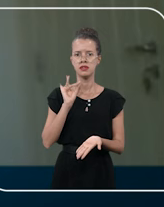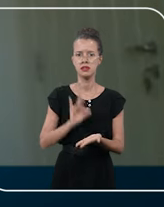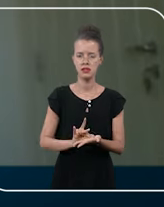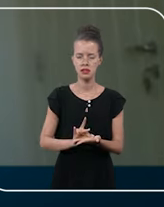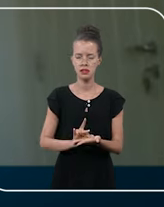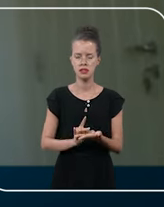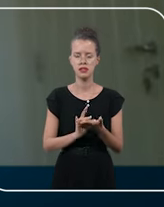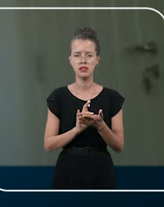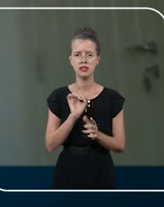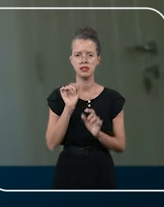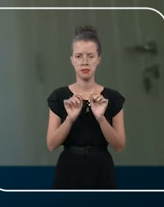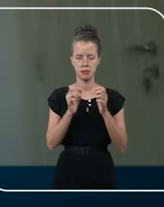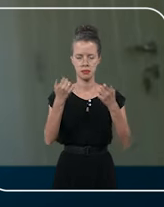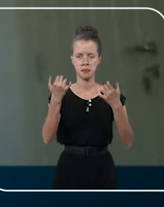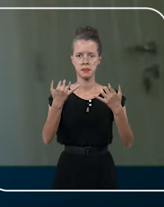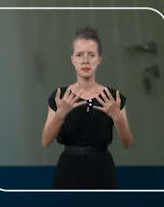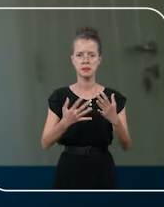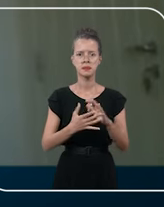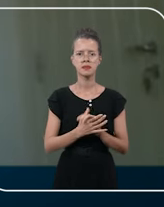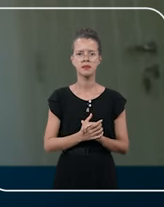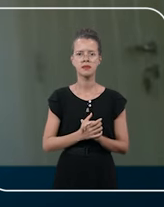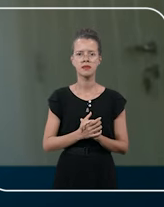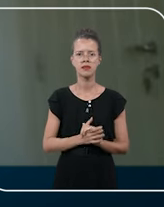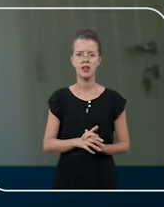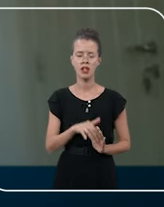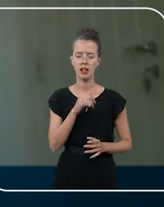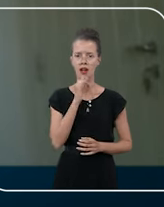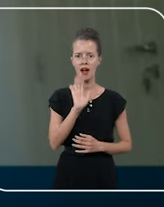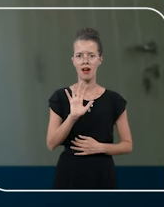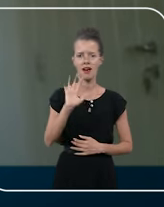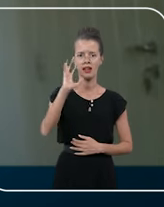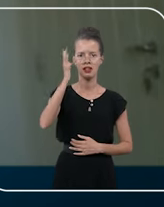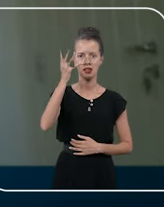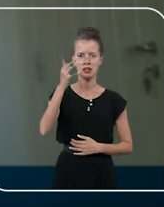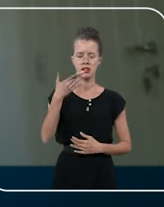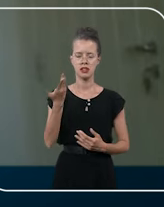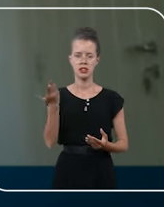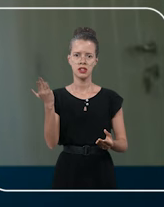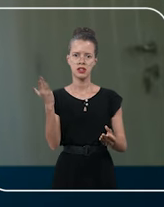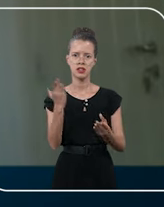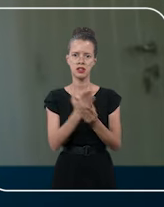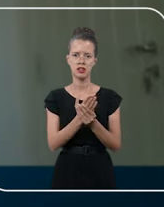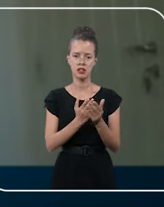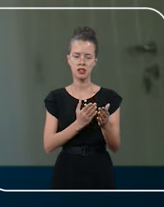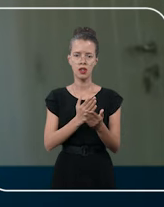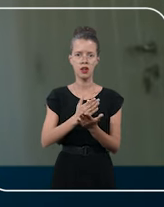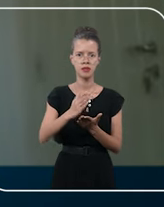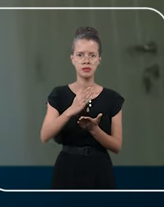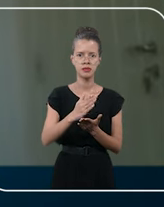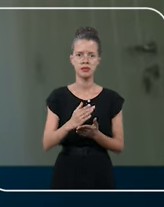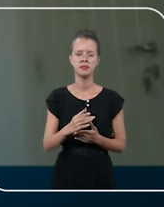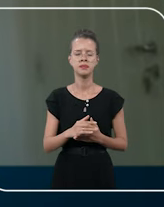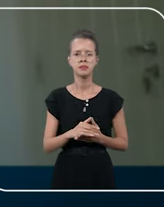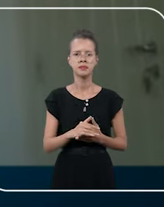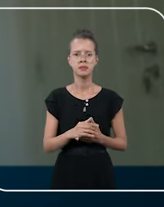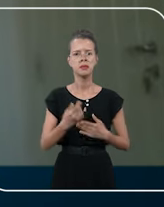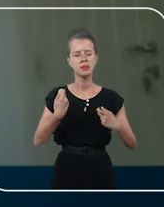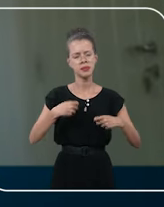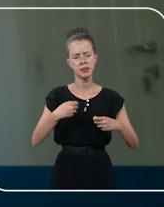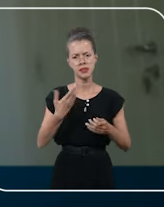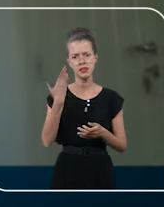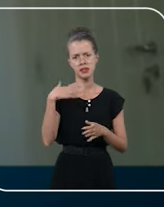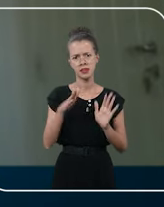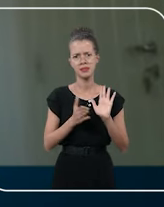Quando nós temos um processo, né, quando ingressamos com o processo, nós temos que provar o que a gente